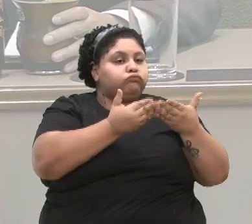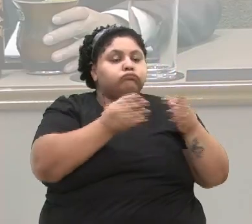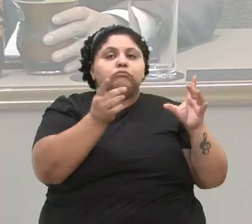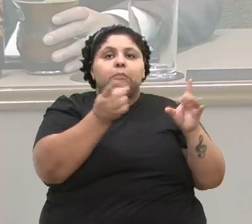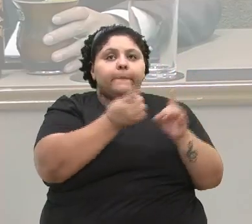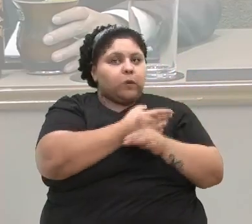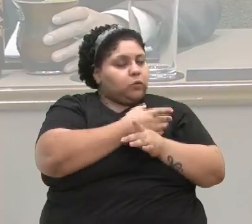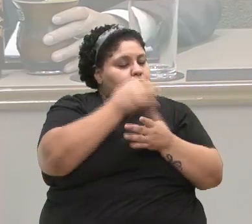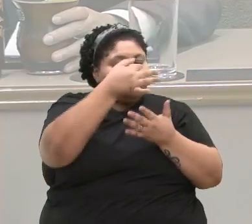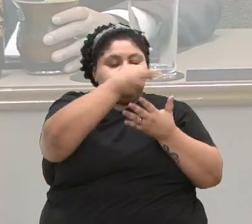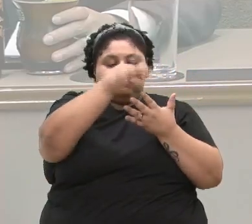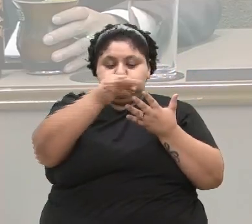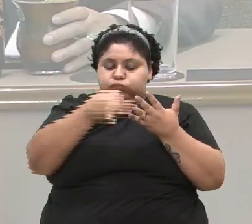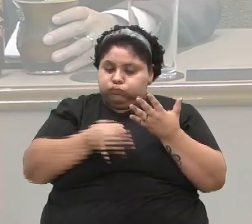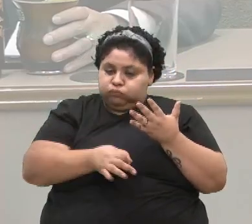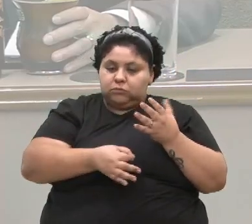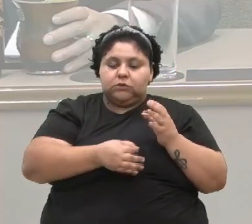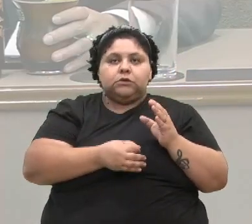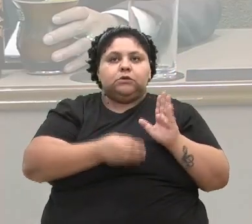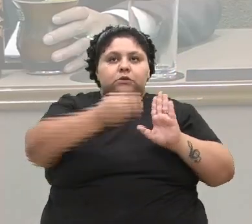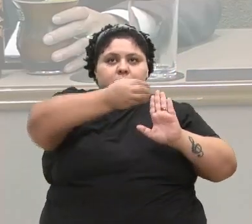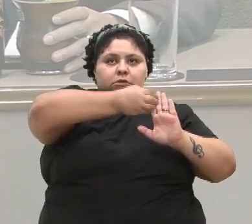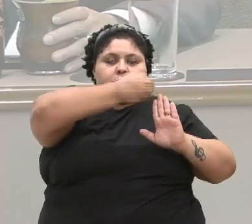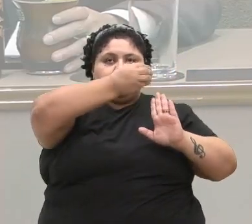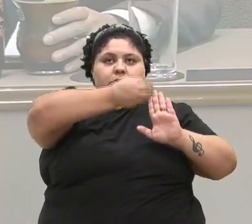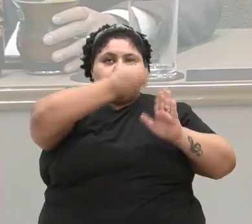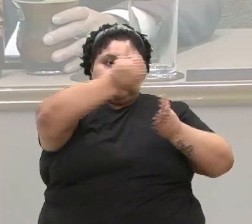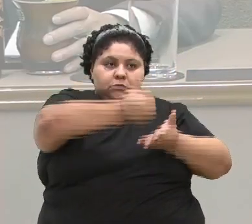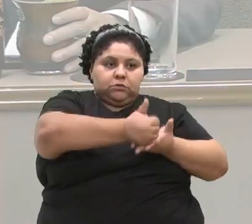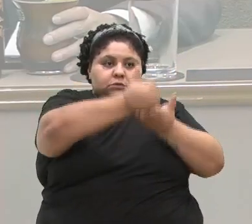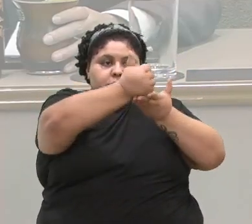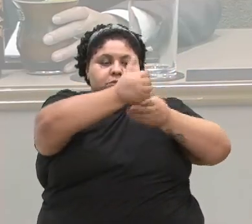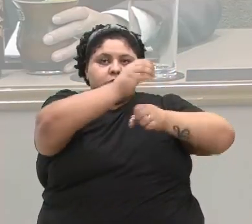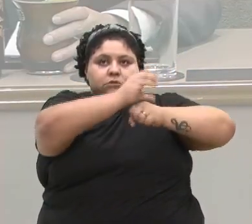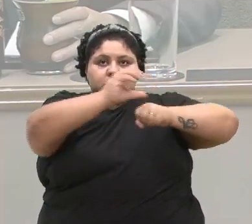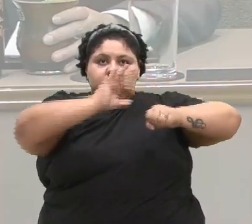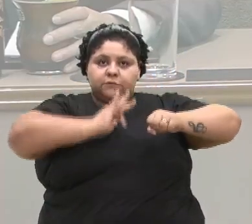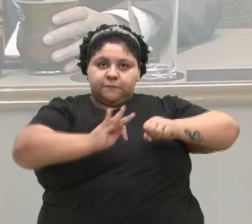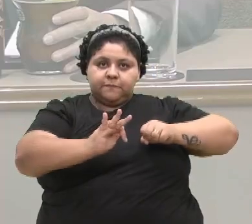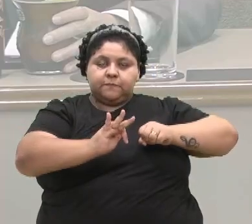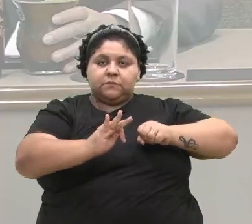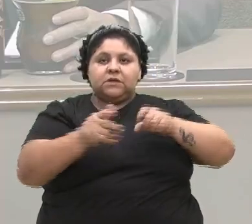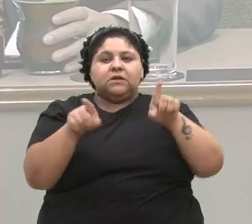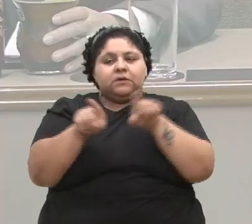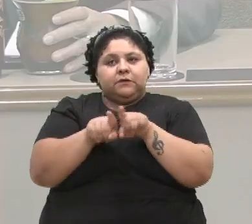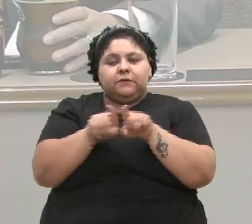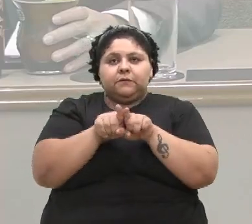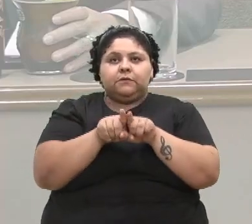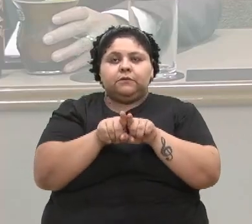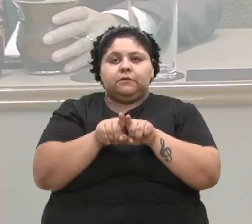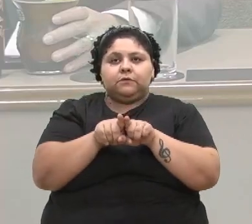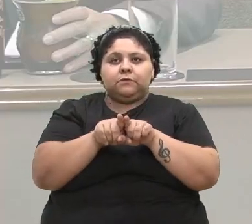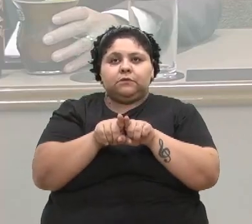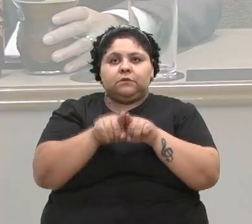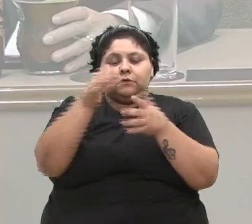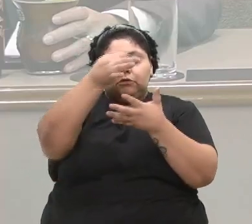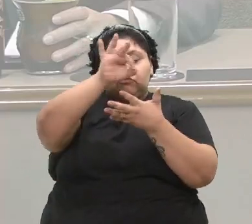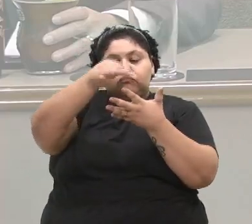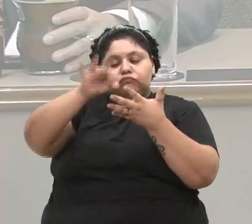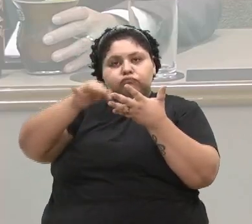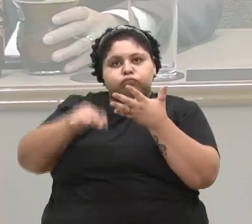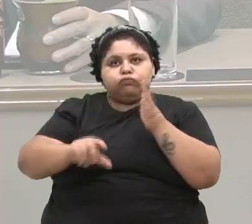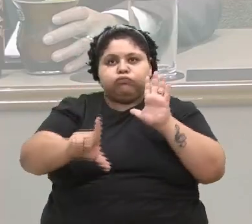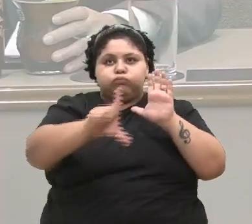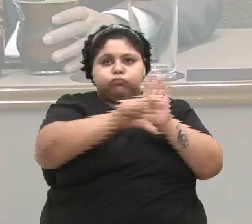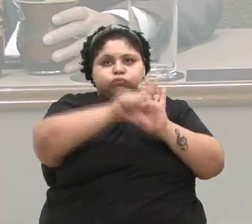premissas orçamentárias e está amparada na Constituição Federal, assim como nos regramentos previstos na